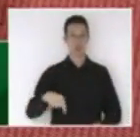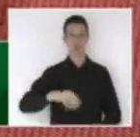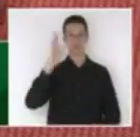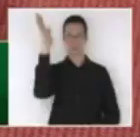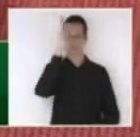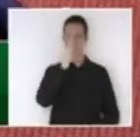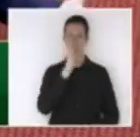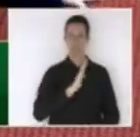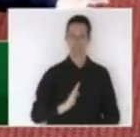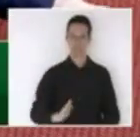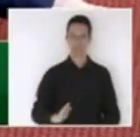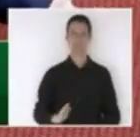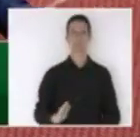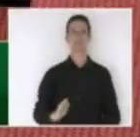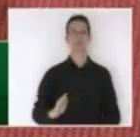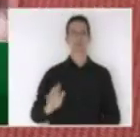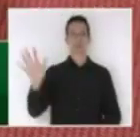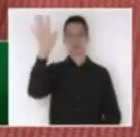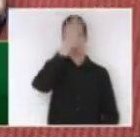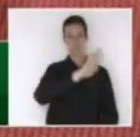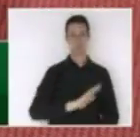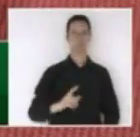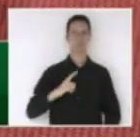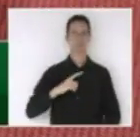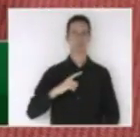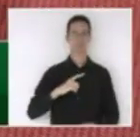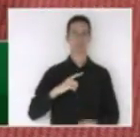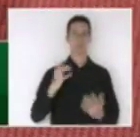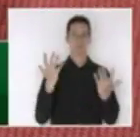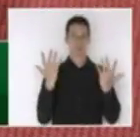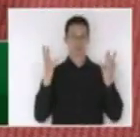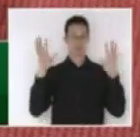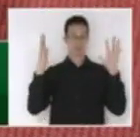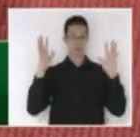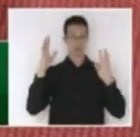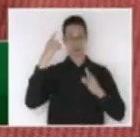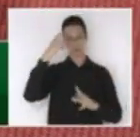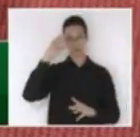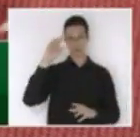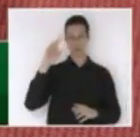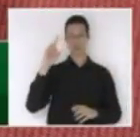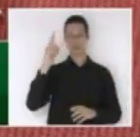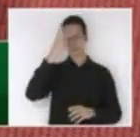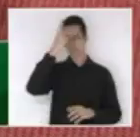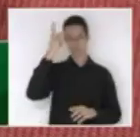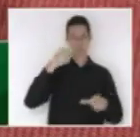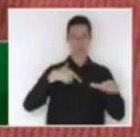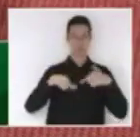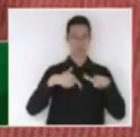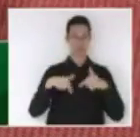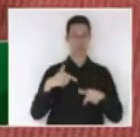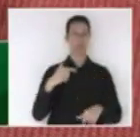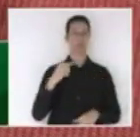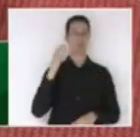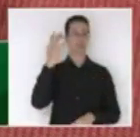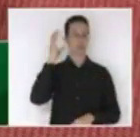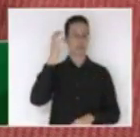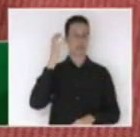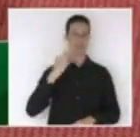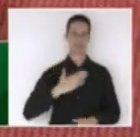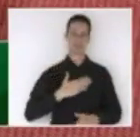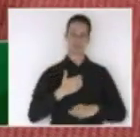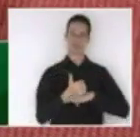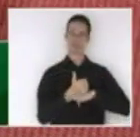do radialista, a minha profissão. Então, a todos os radialistas, meus colegas